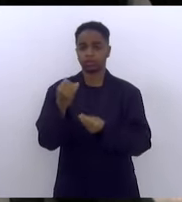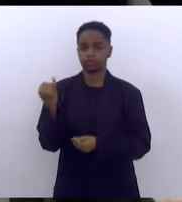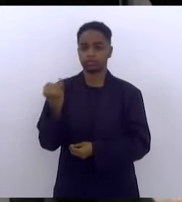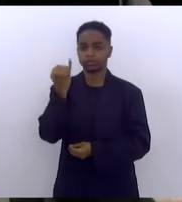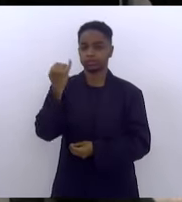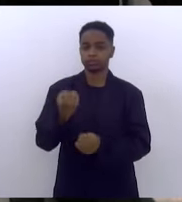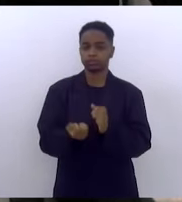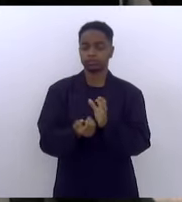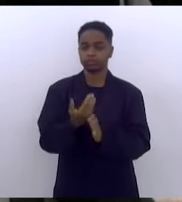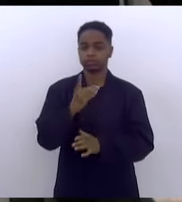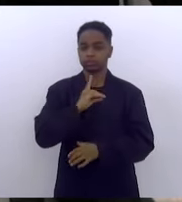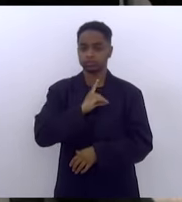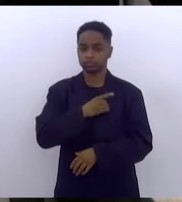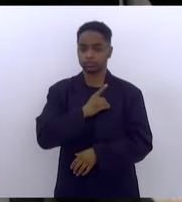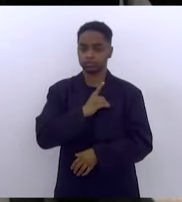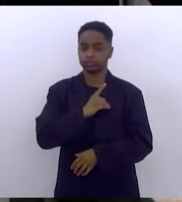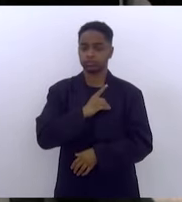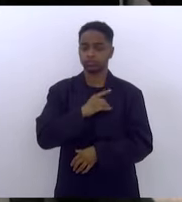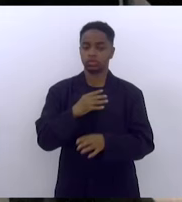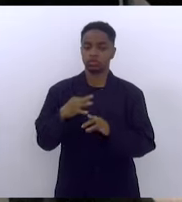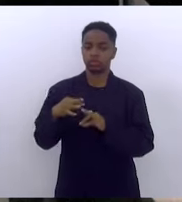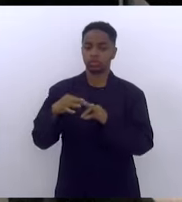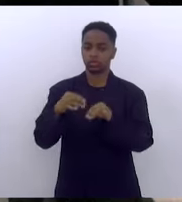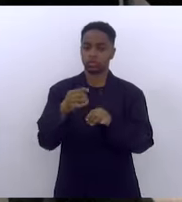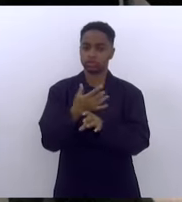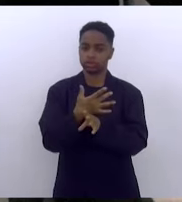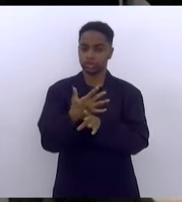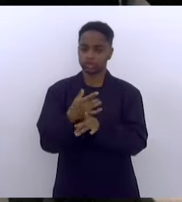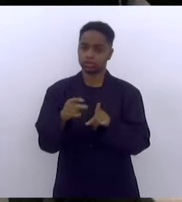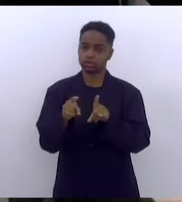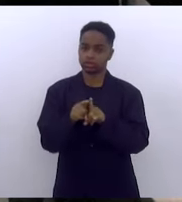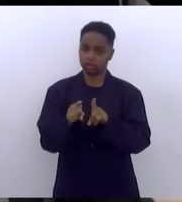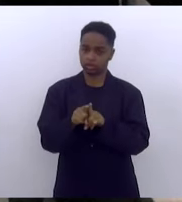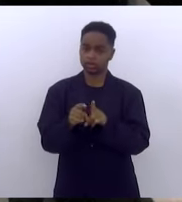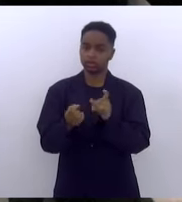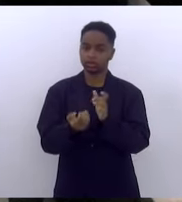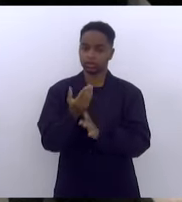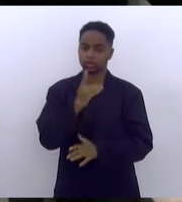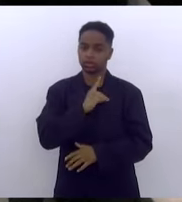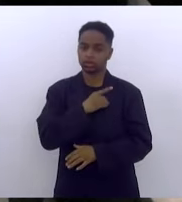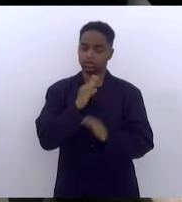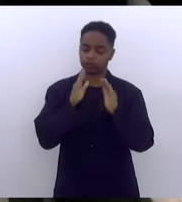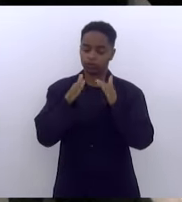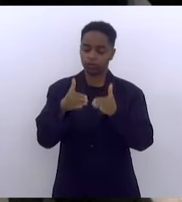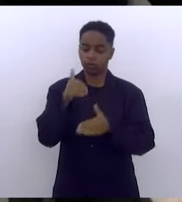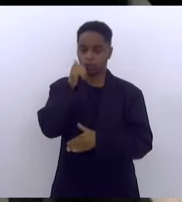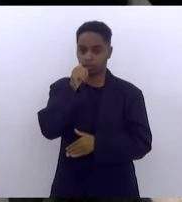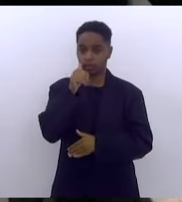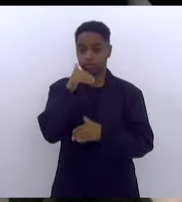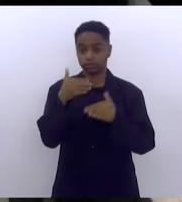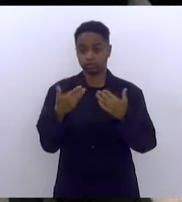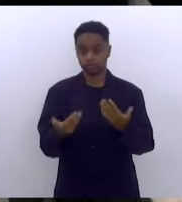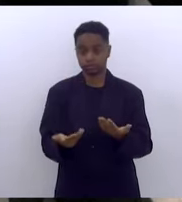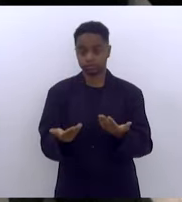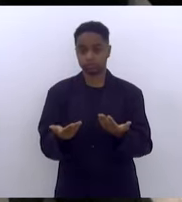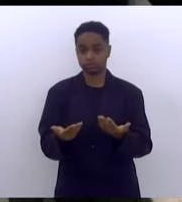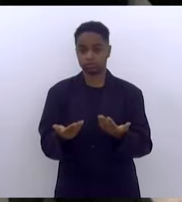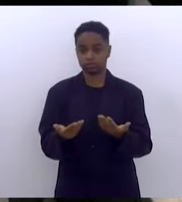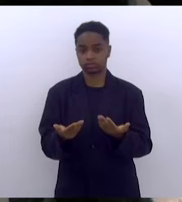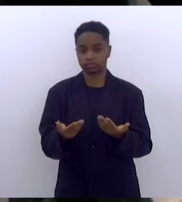de delegacias em todos os municípios também, de delegacias da mulher. Então, nesse sentido,